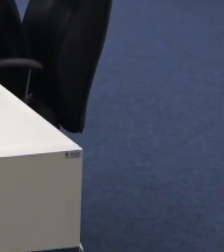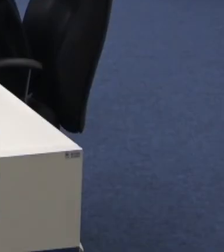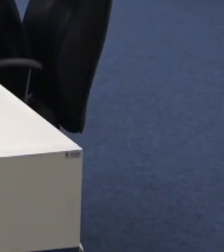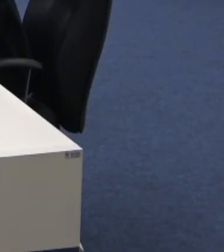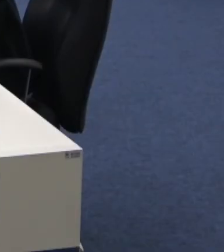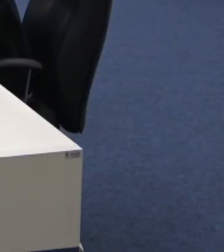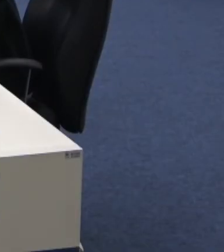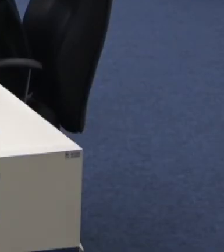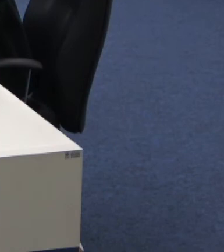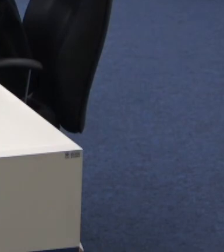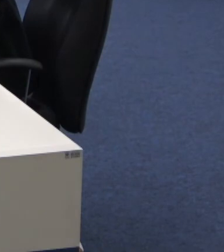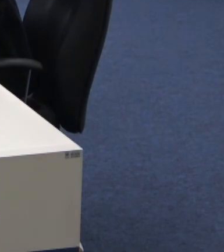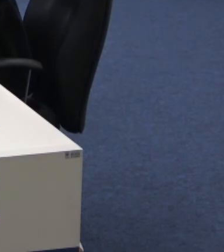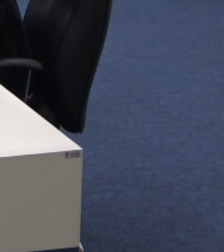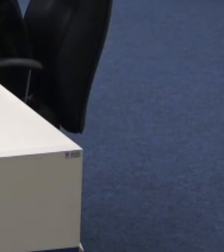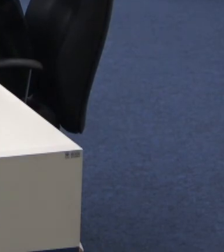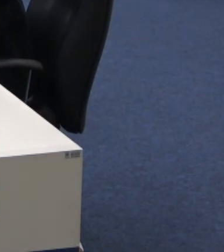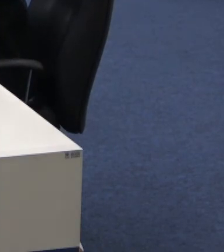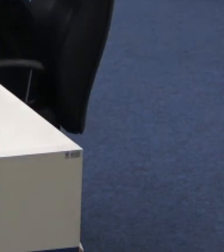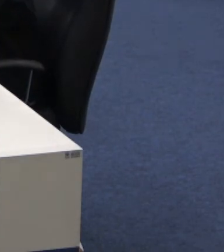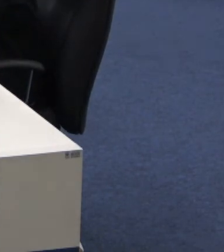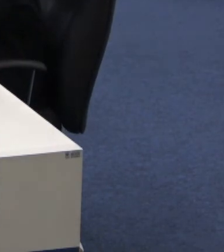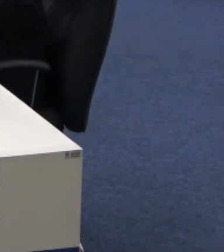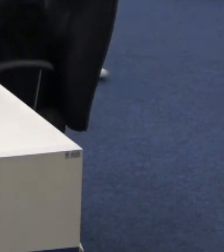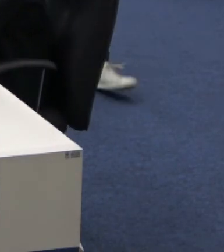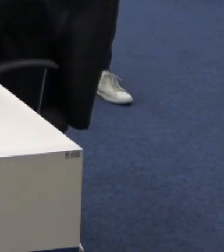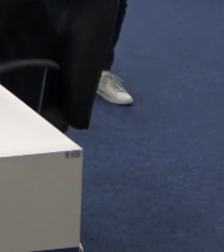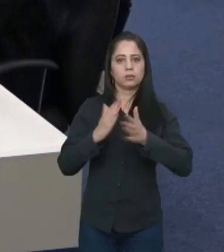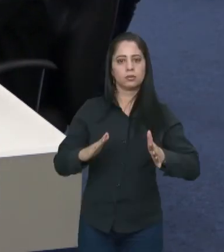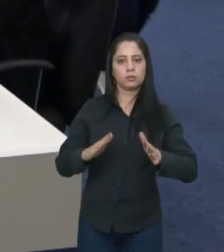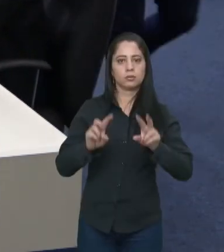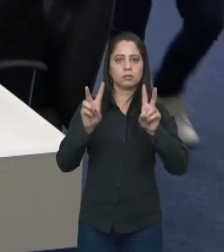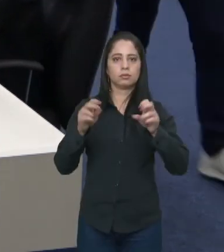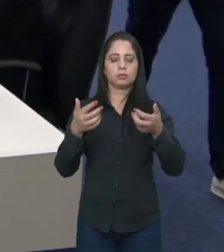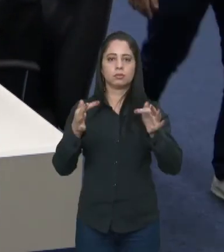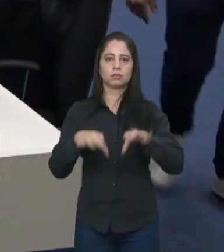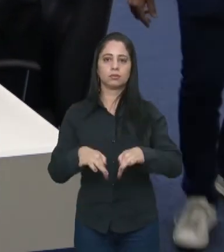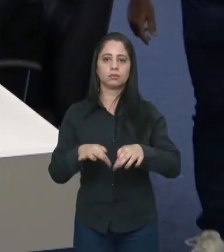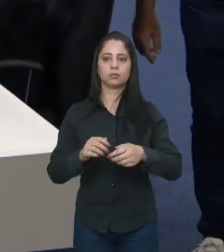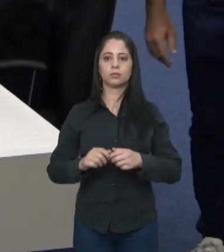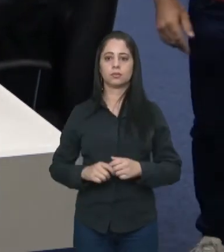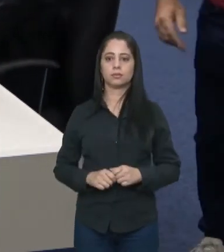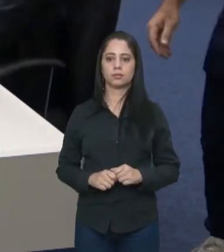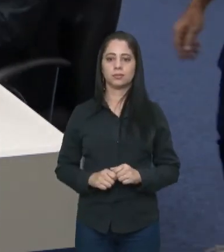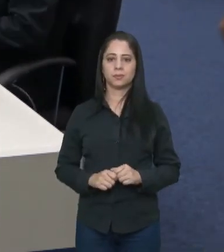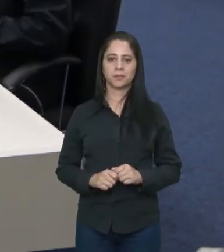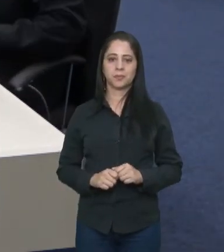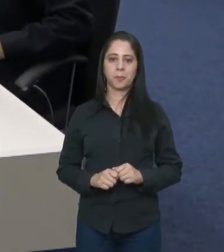Nada mais havendo a tratar, está encerrada a presente sessão.